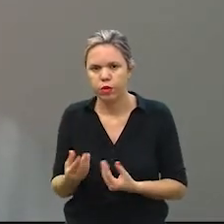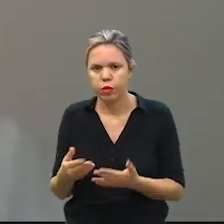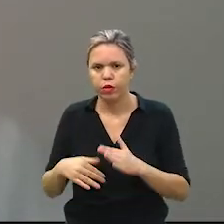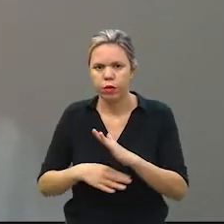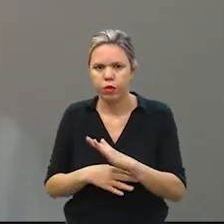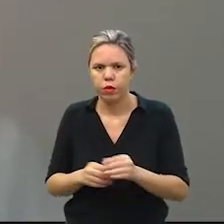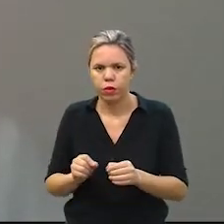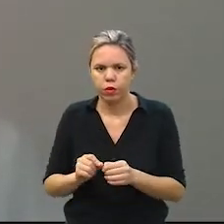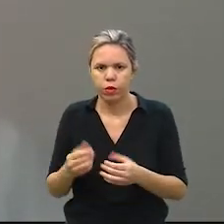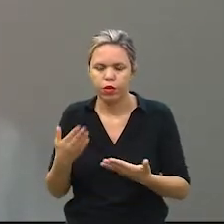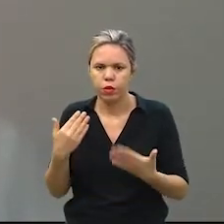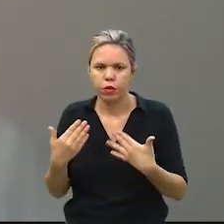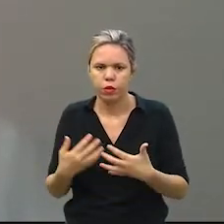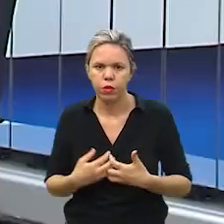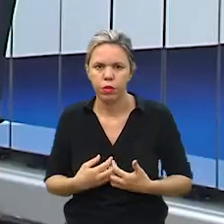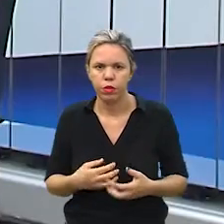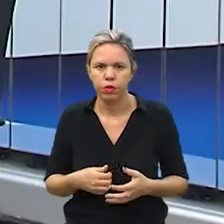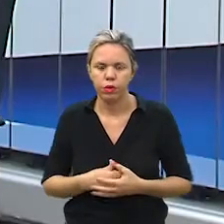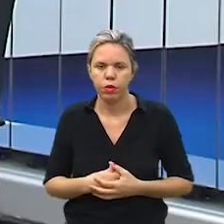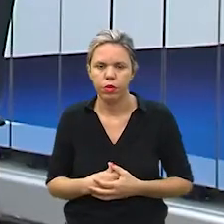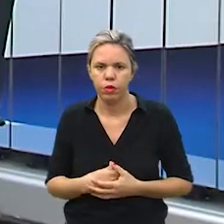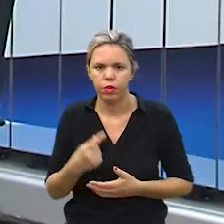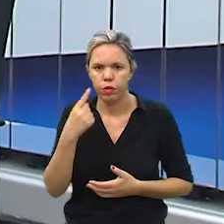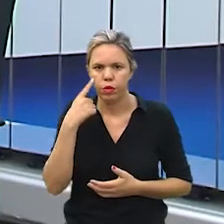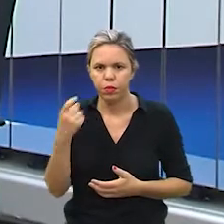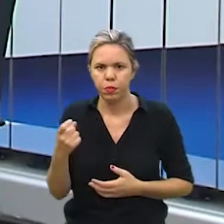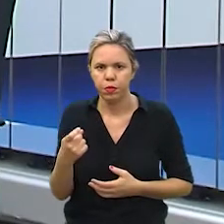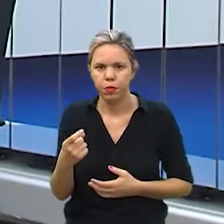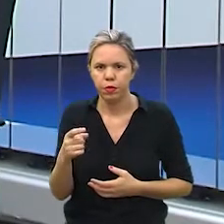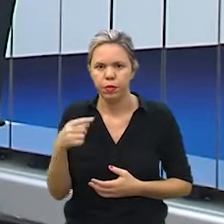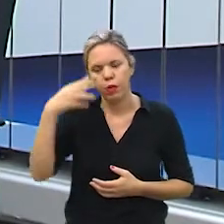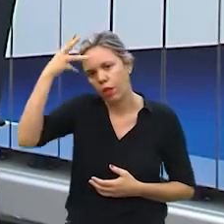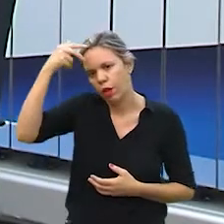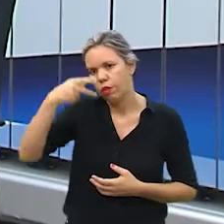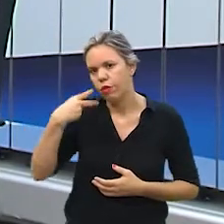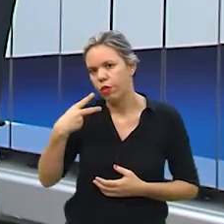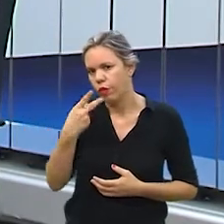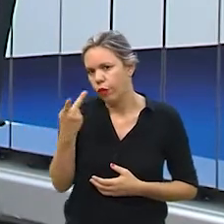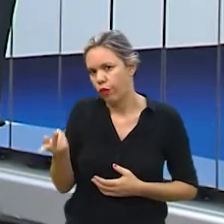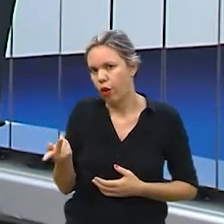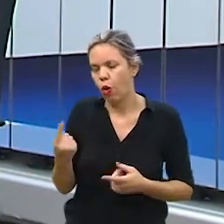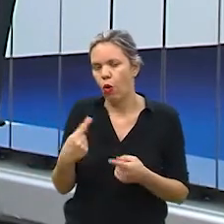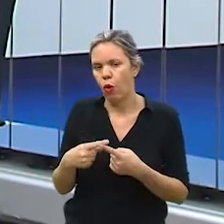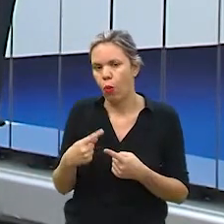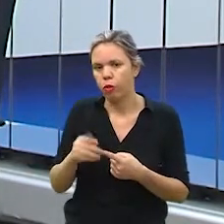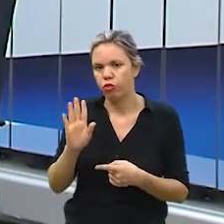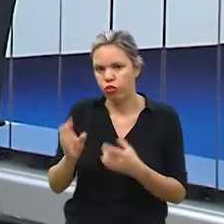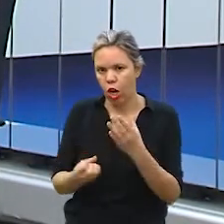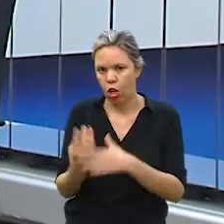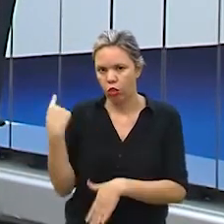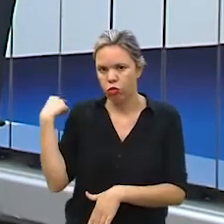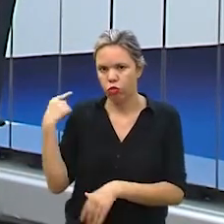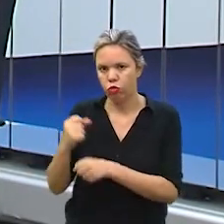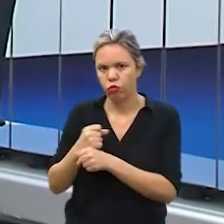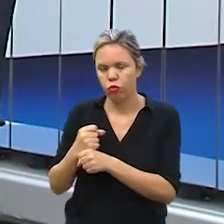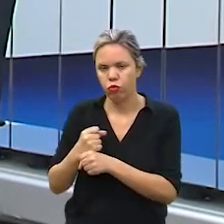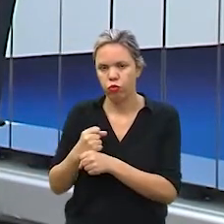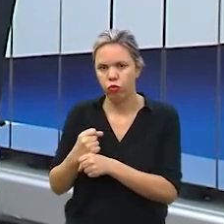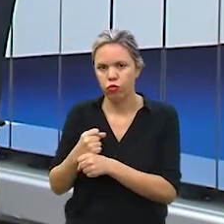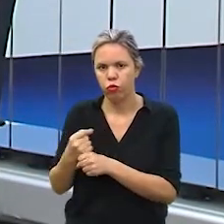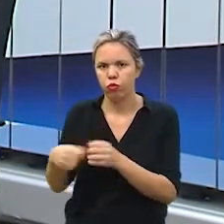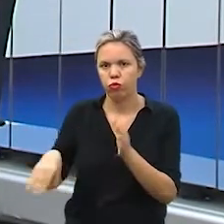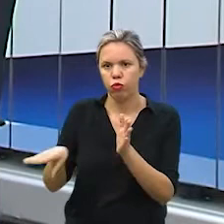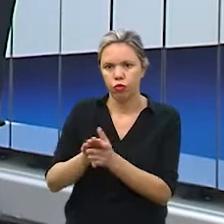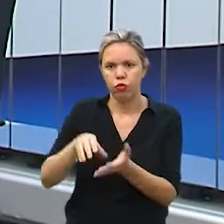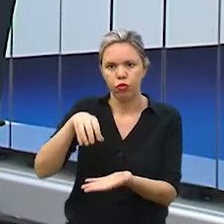Câmara fazer esse debate. É interessante isso que o Rodrigo da Farmadic falou, porque já aconteceu em outros anos. Vem